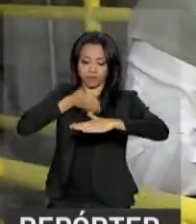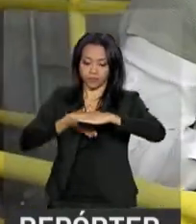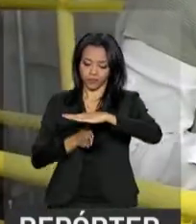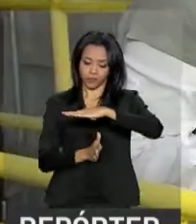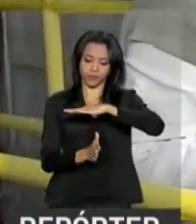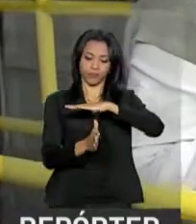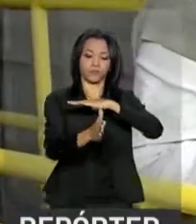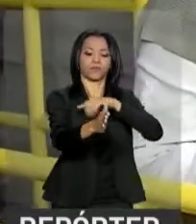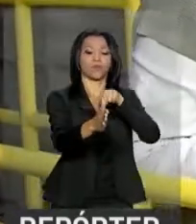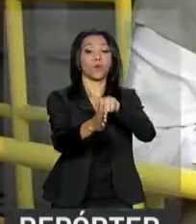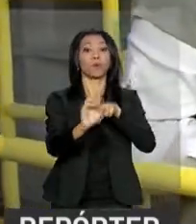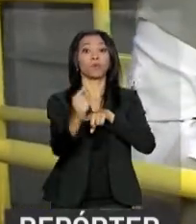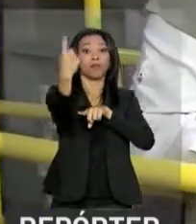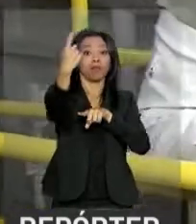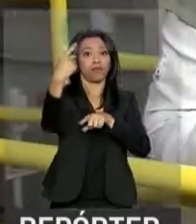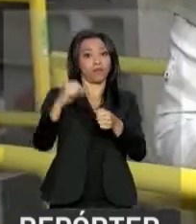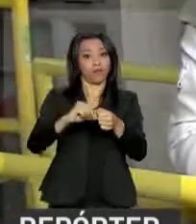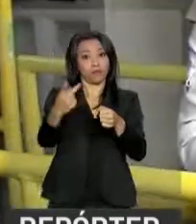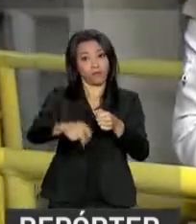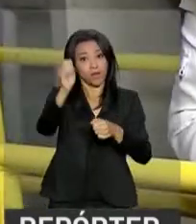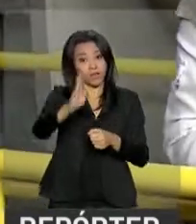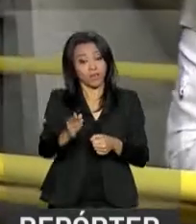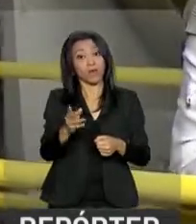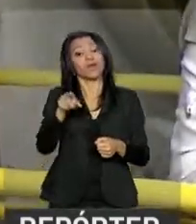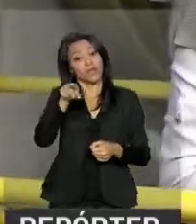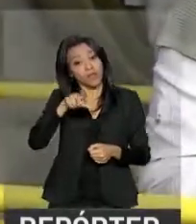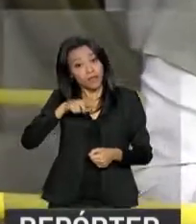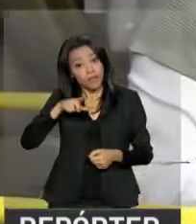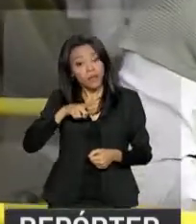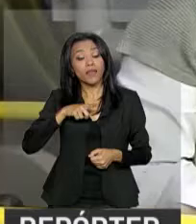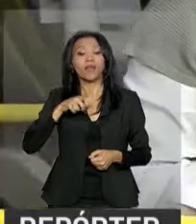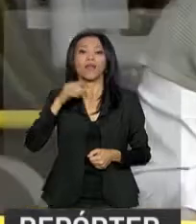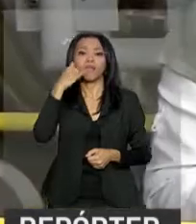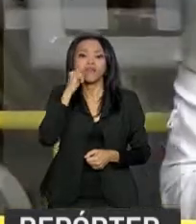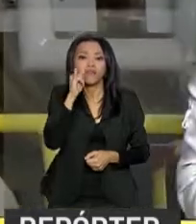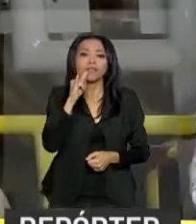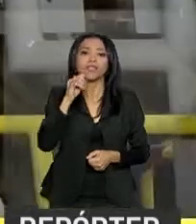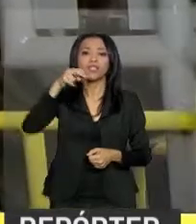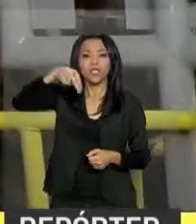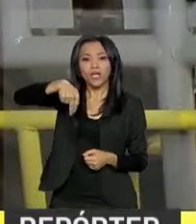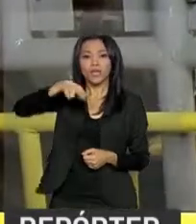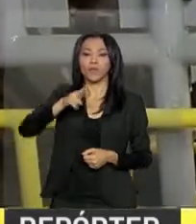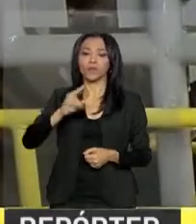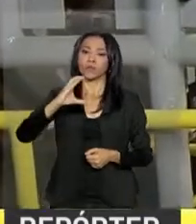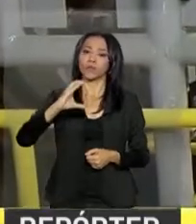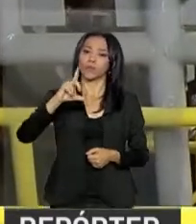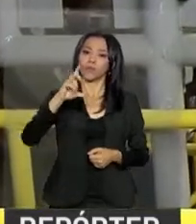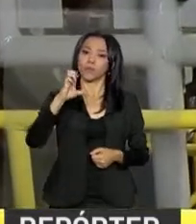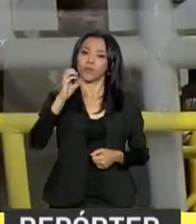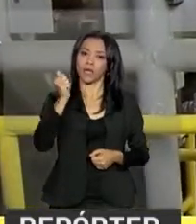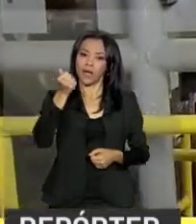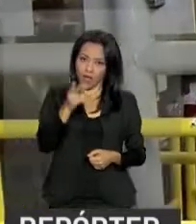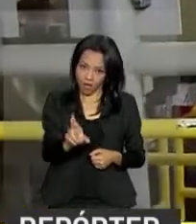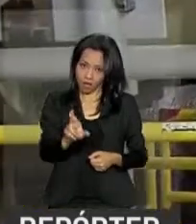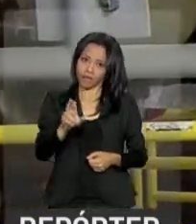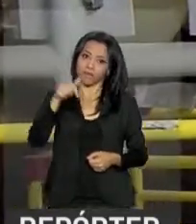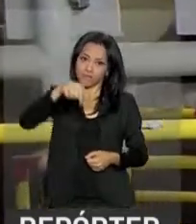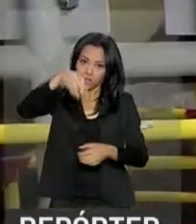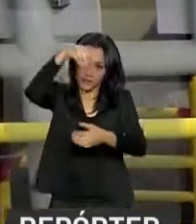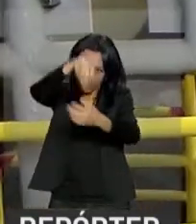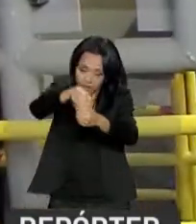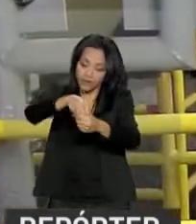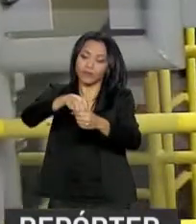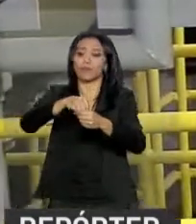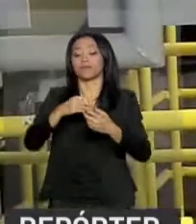nuclear a idéia é criar condições idênticas para simular com segurança a operação do reator e dos sistemas